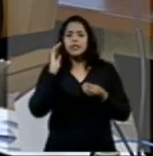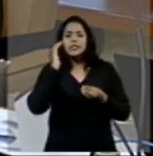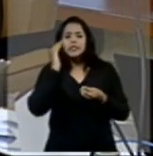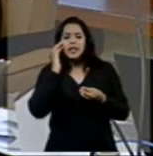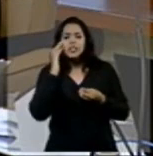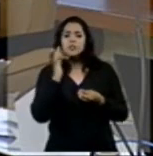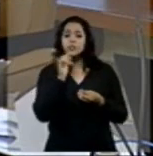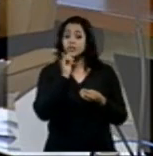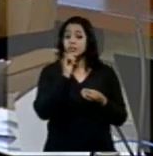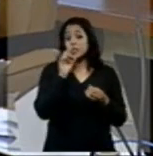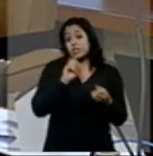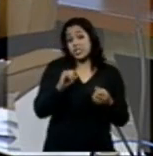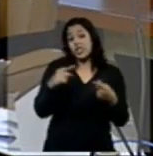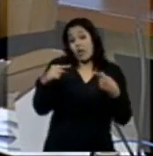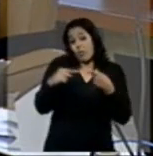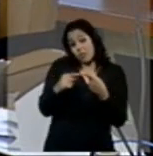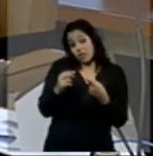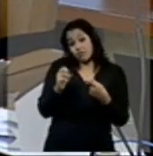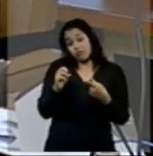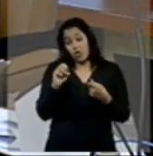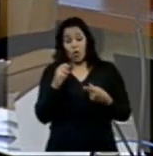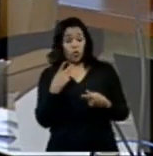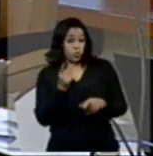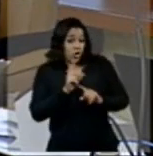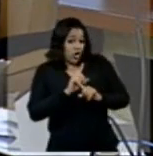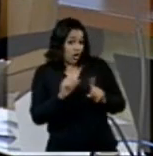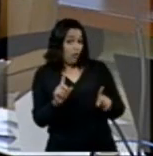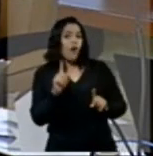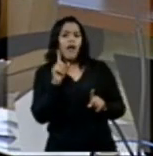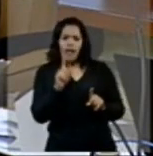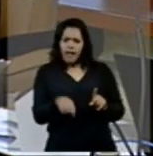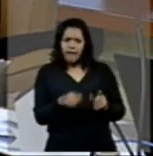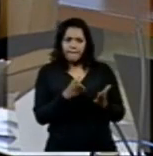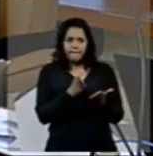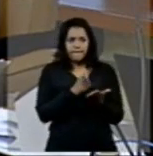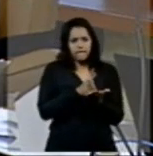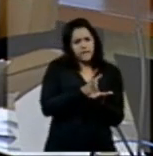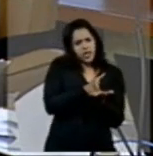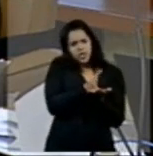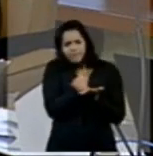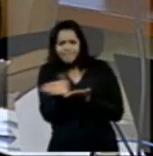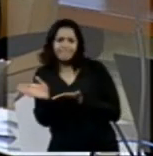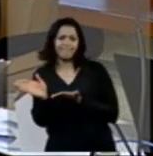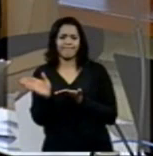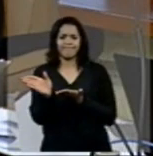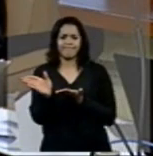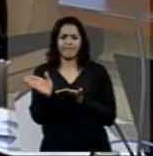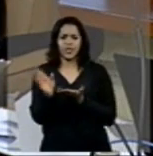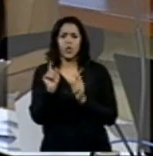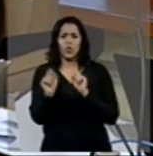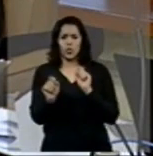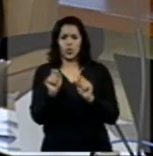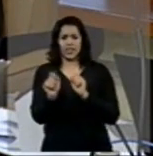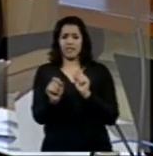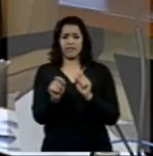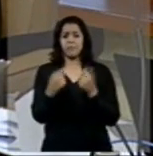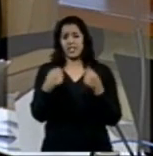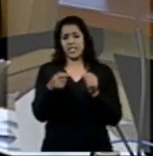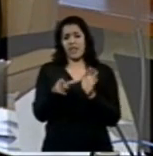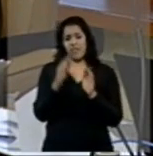se esteja ou não de acordo, que ela configura um desvirtuamento daquilo que a luz da